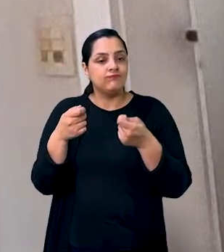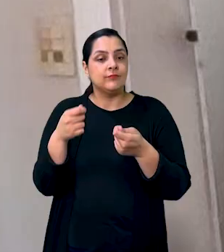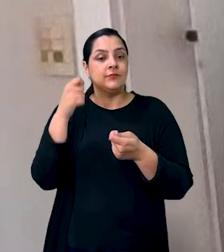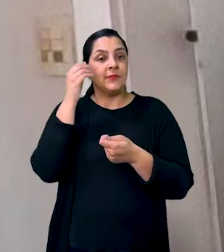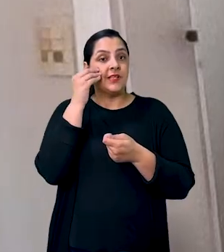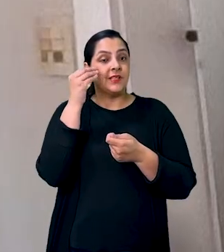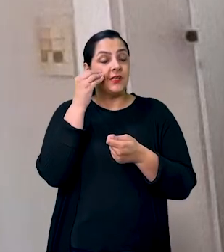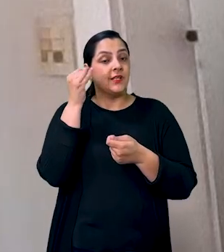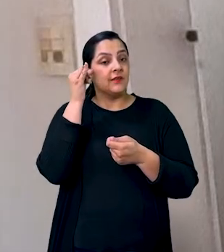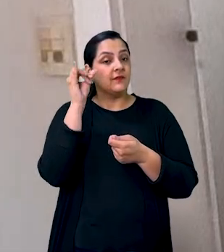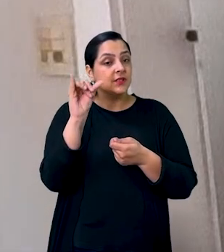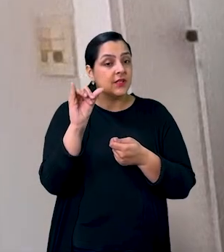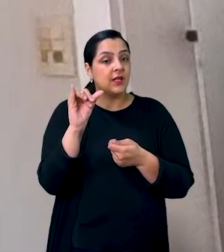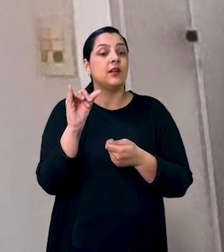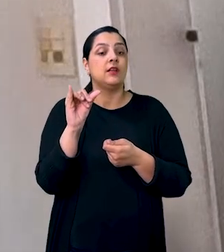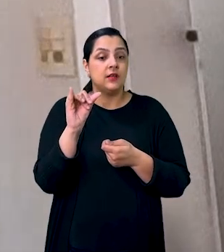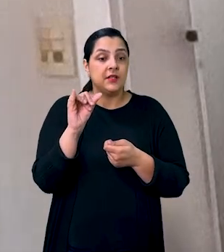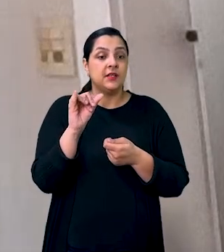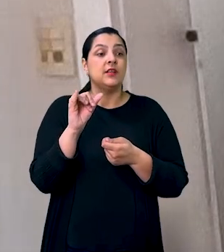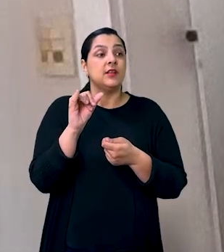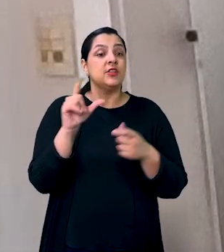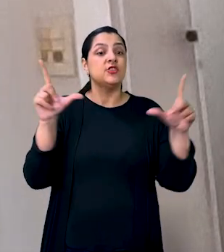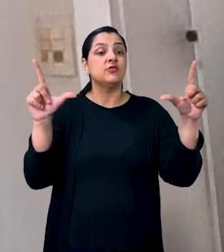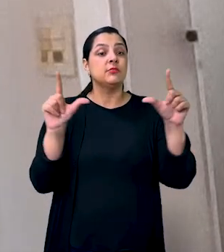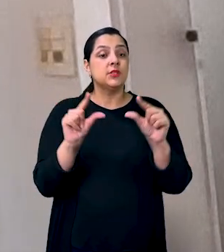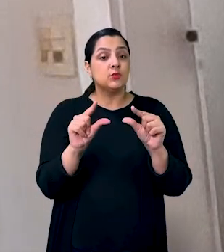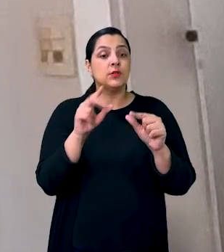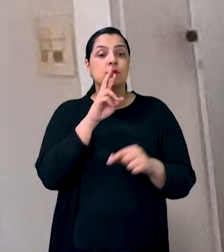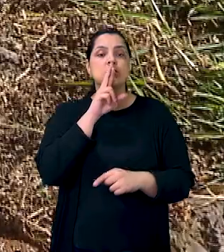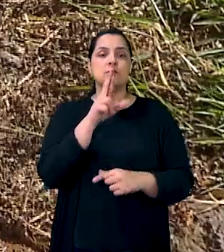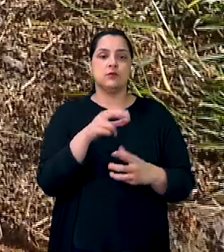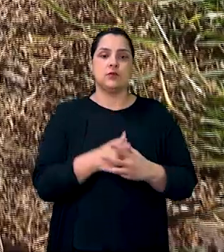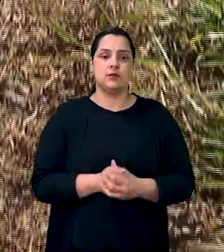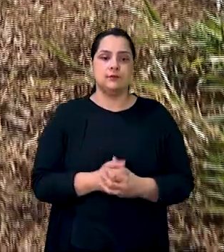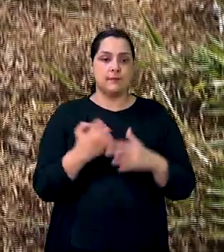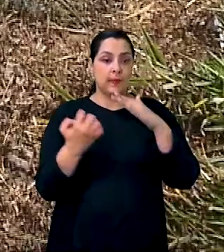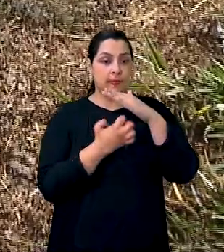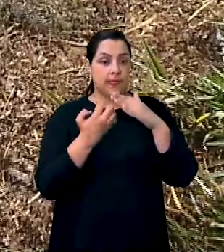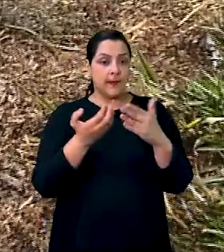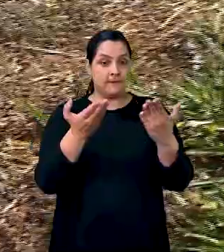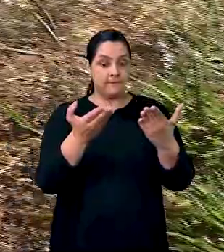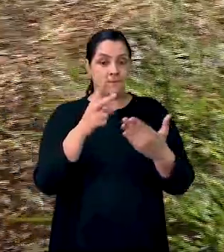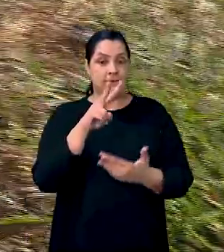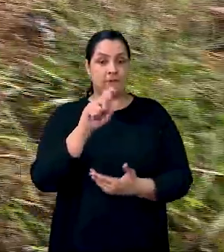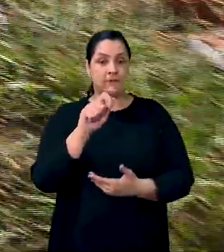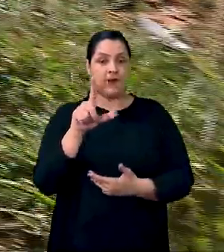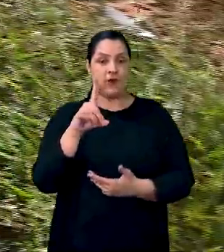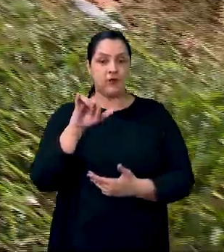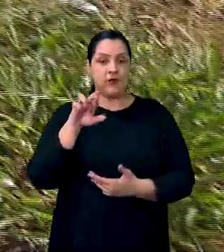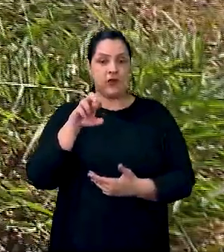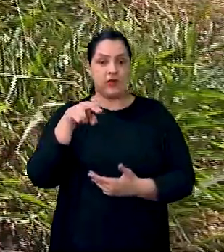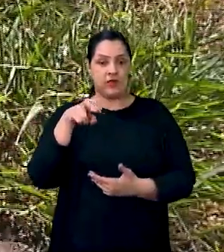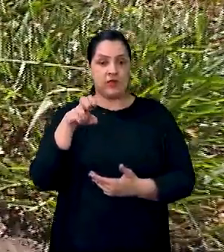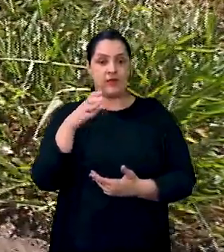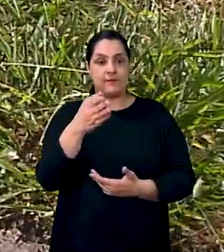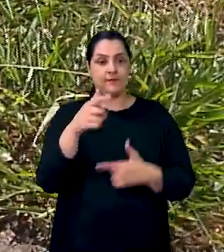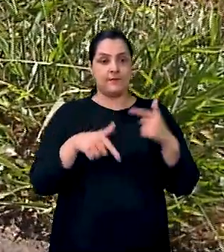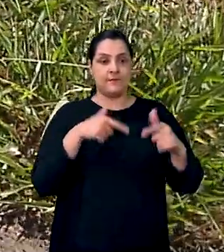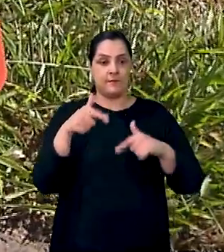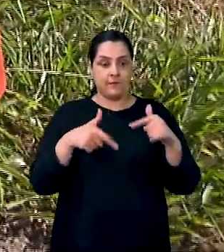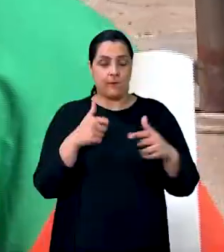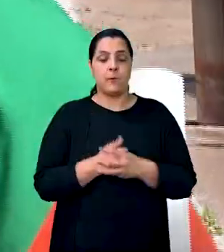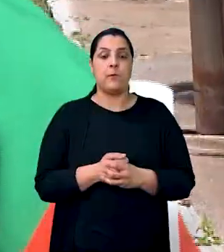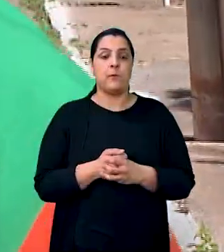para o enfrentamento e para a mitigação desses efeitos. É o que tem feito a empresa onde Valdirene e